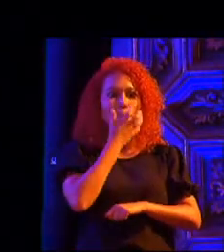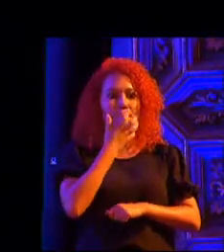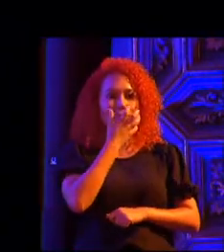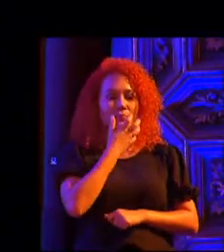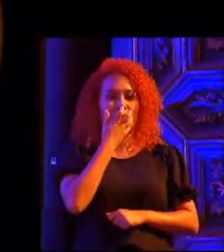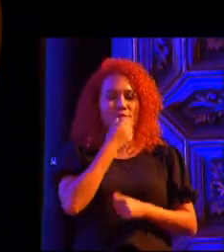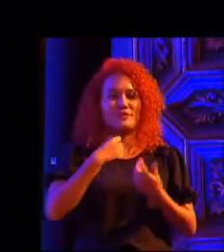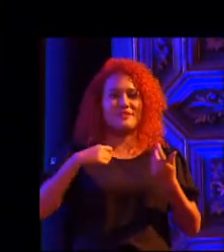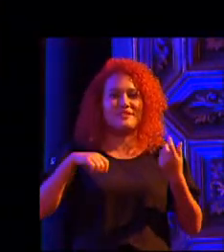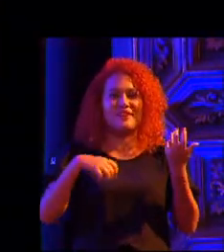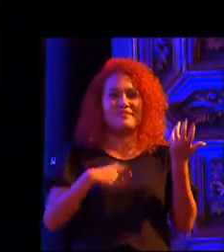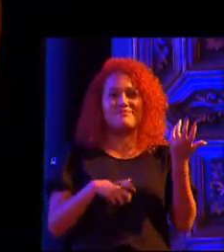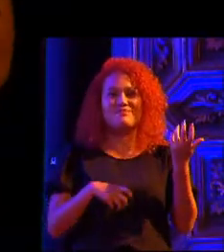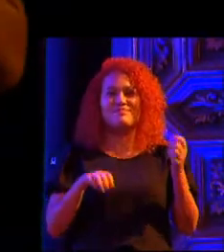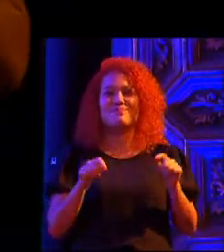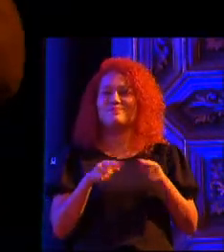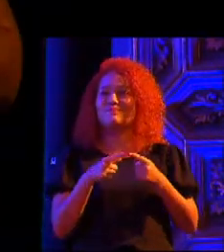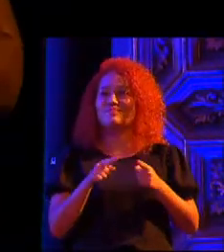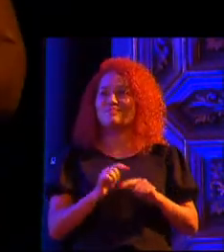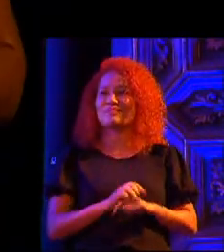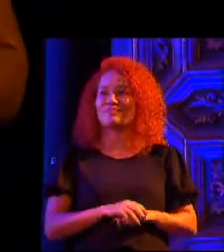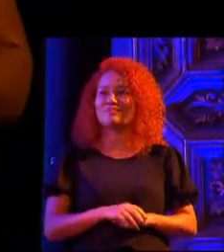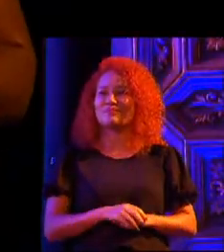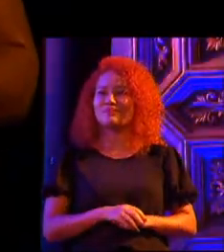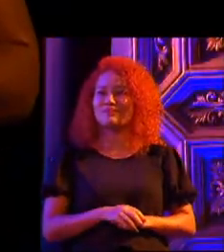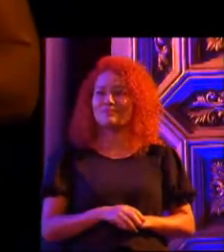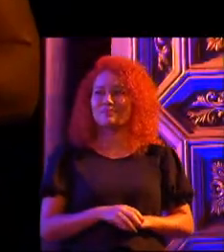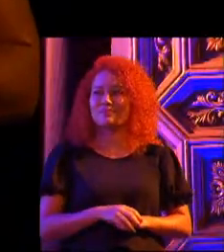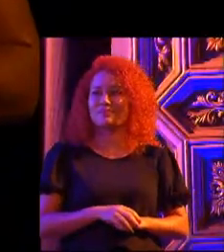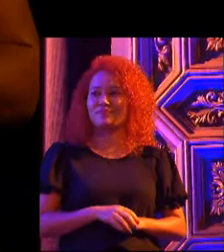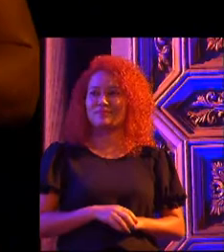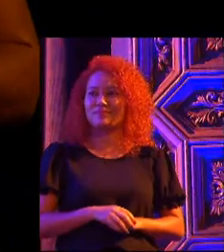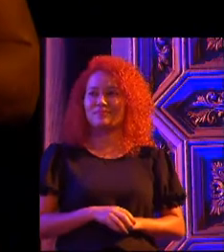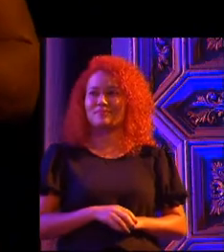instrumental. Gente, obrigada, Lute.